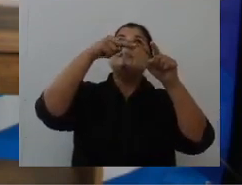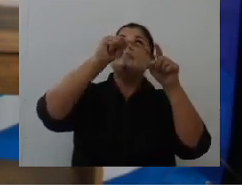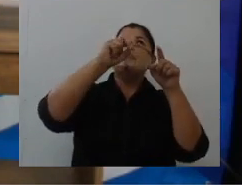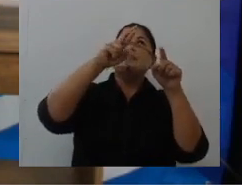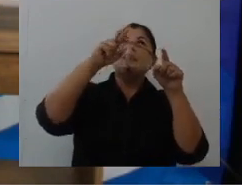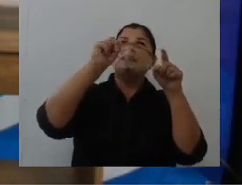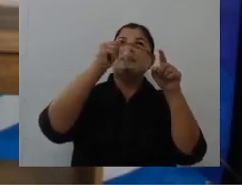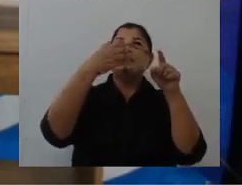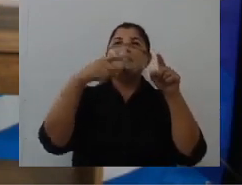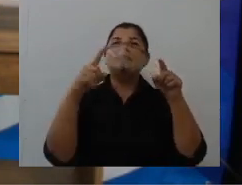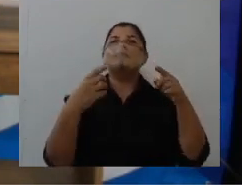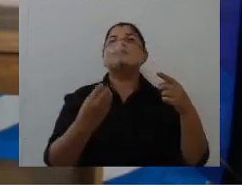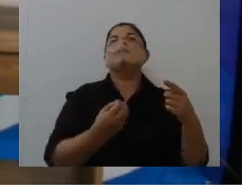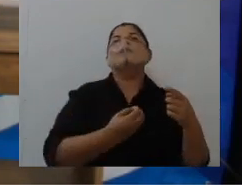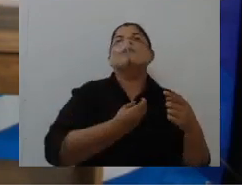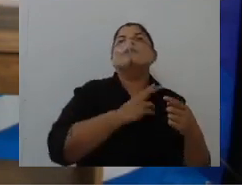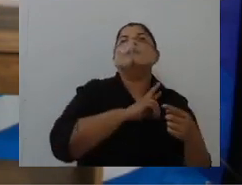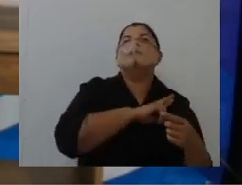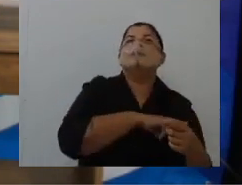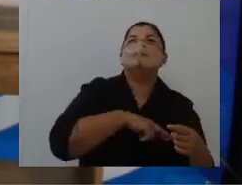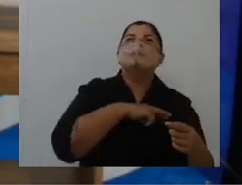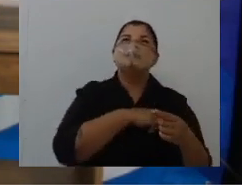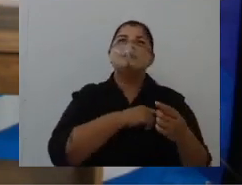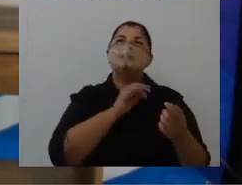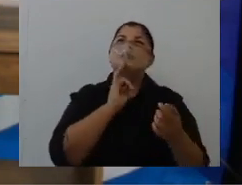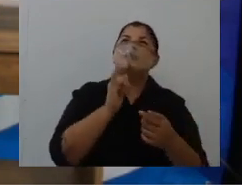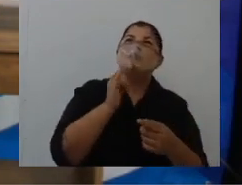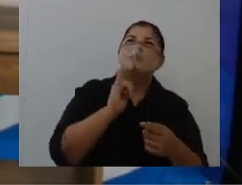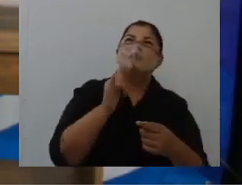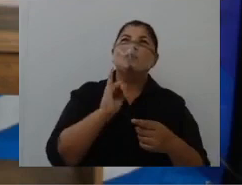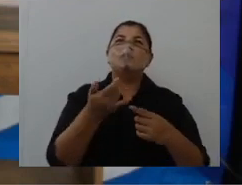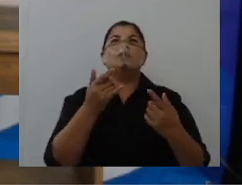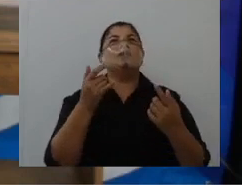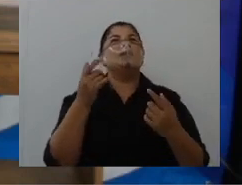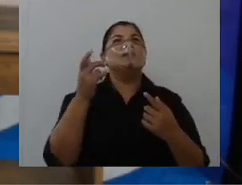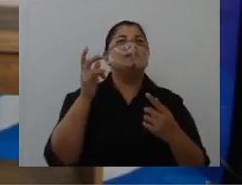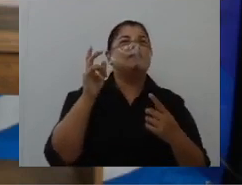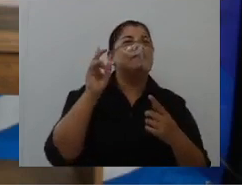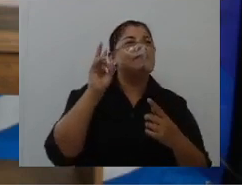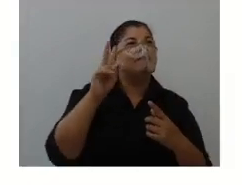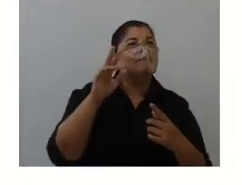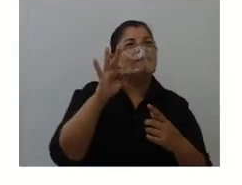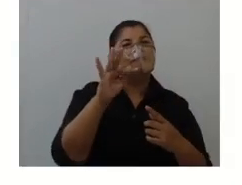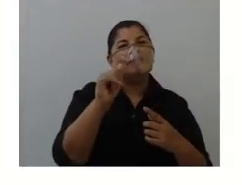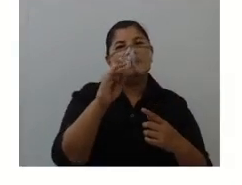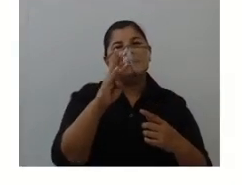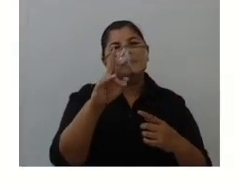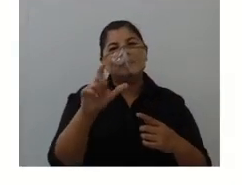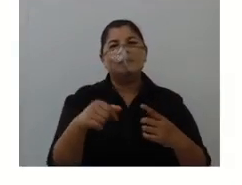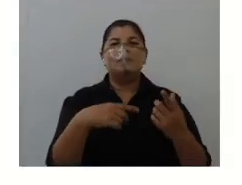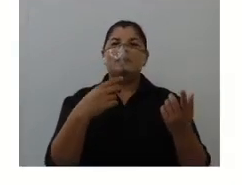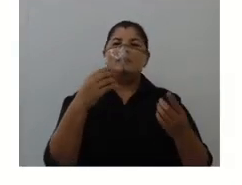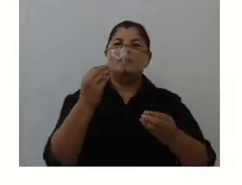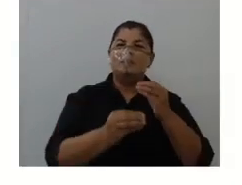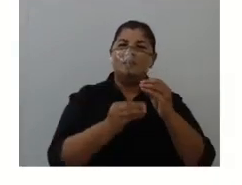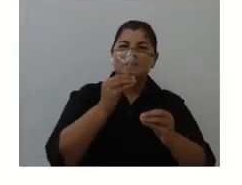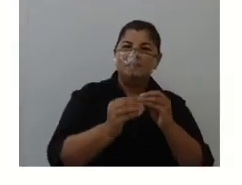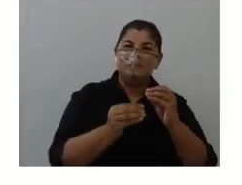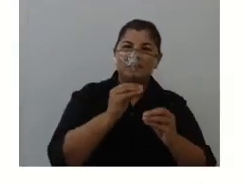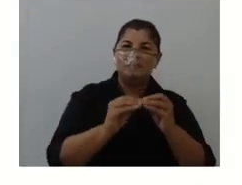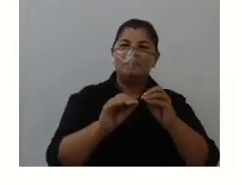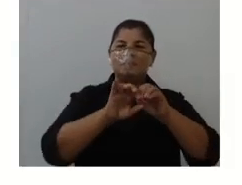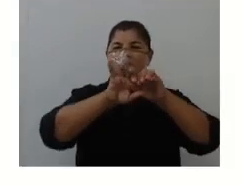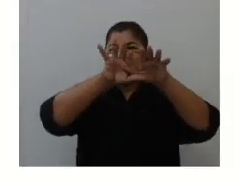eu tenho o romance, o conto, a fábula, a novela. Percebe? Dentro do